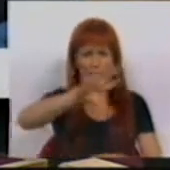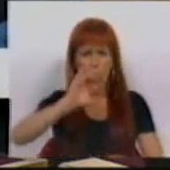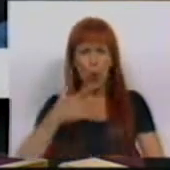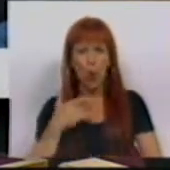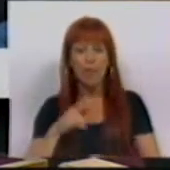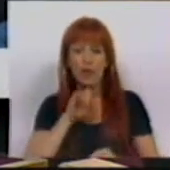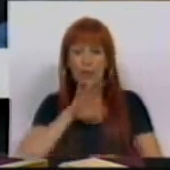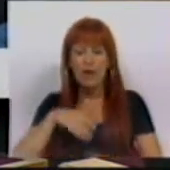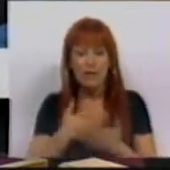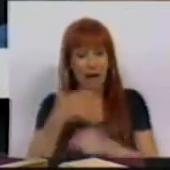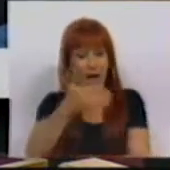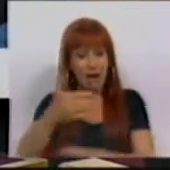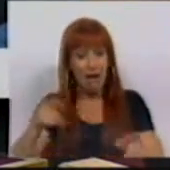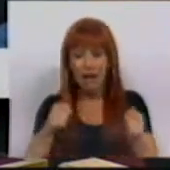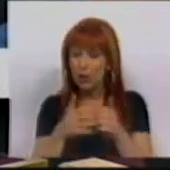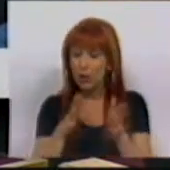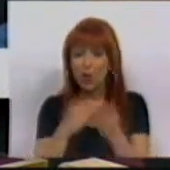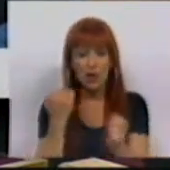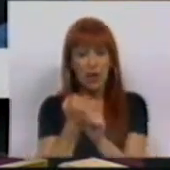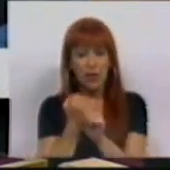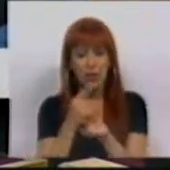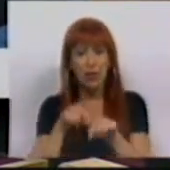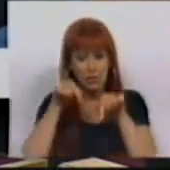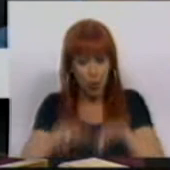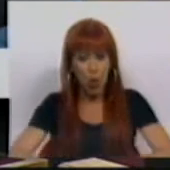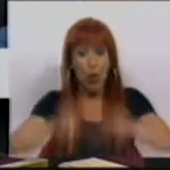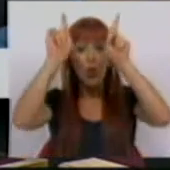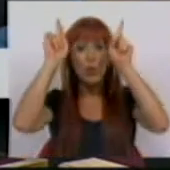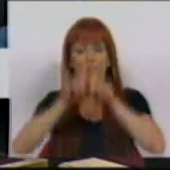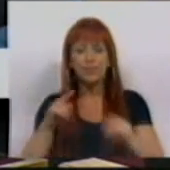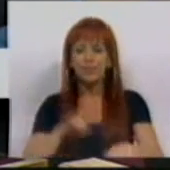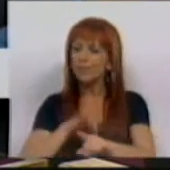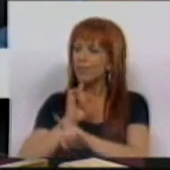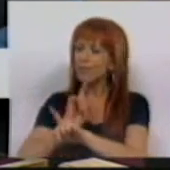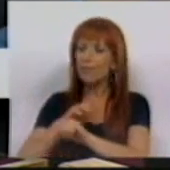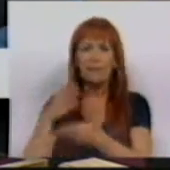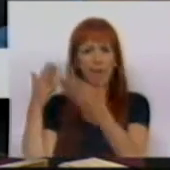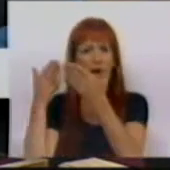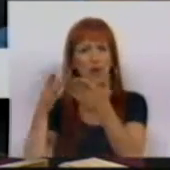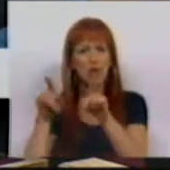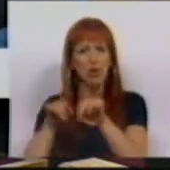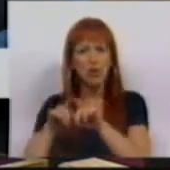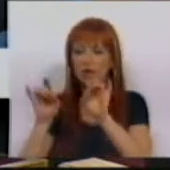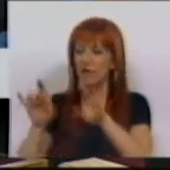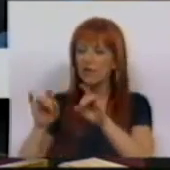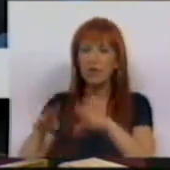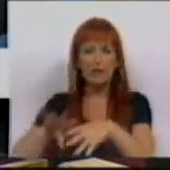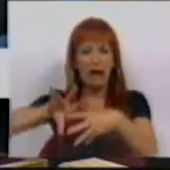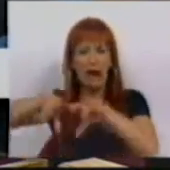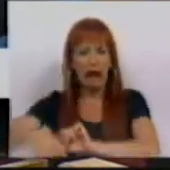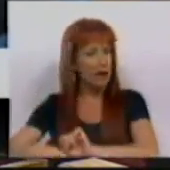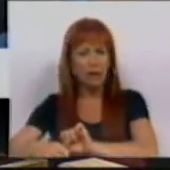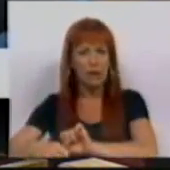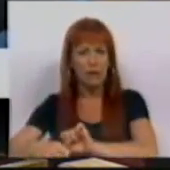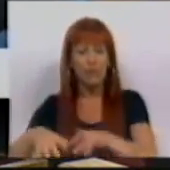que possibilita o enquadramento de todas as atividades que ali se desenvolvem e que simultaneamente contribua para evitar a sua degradação